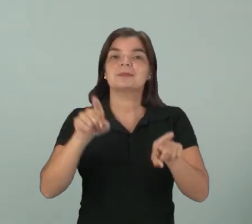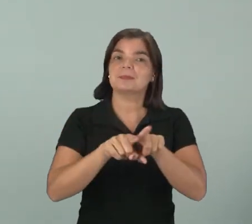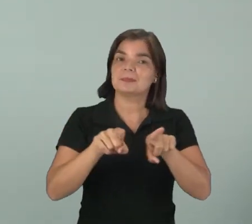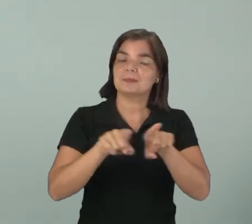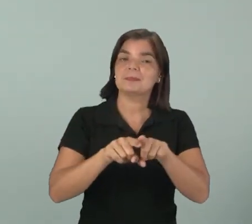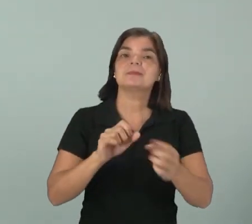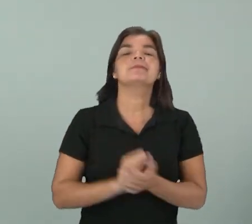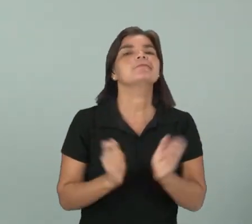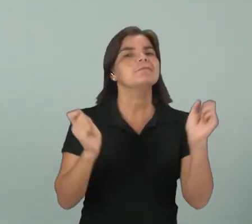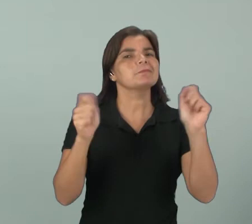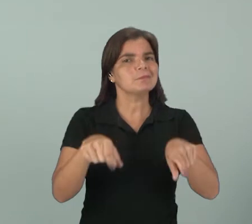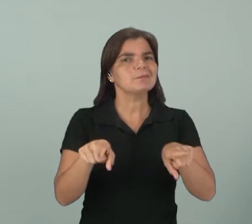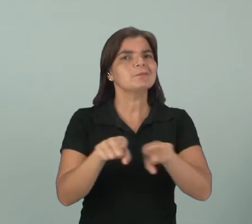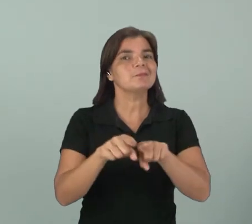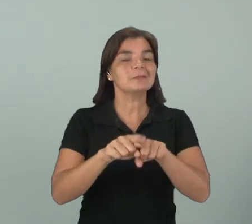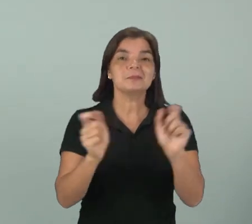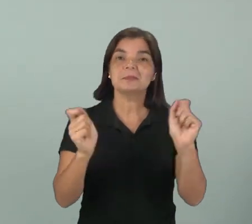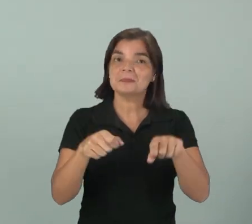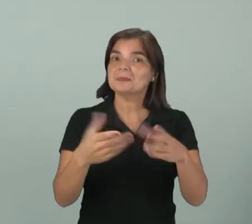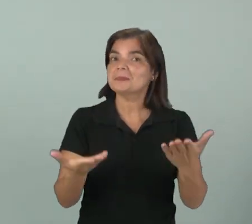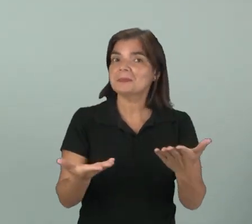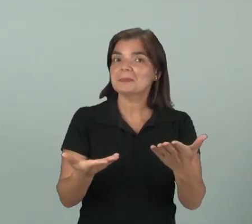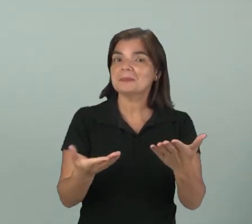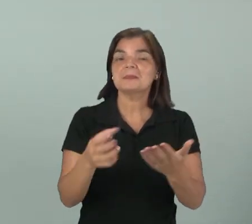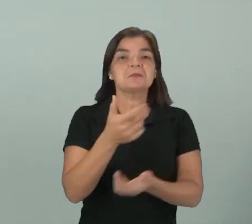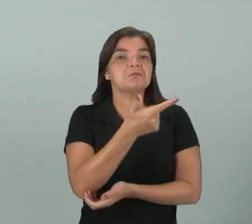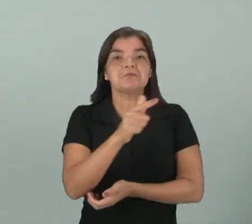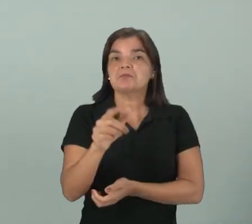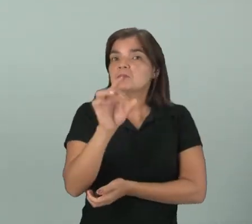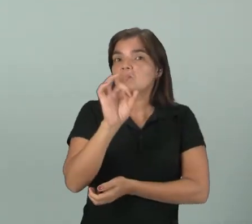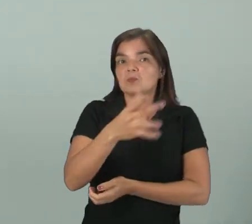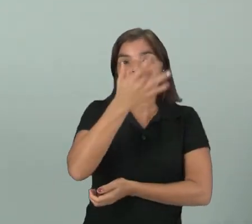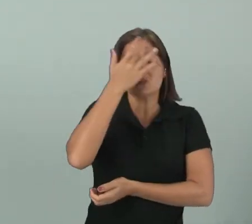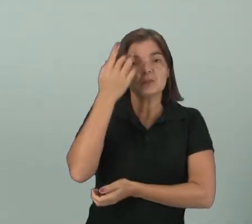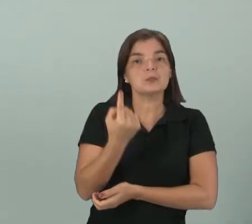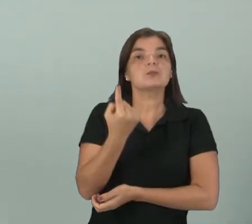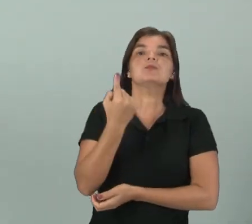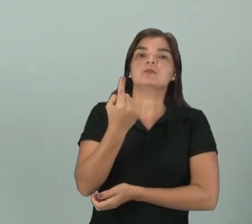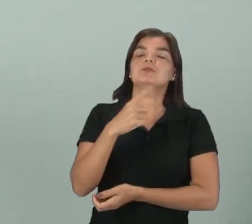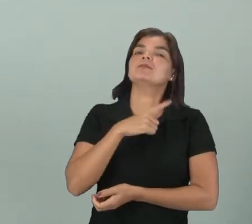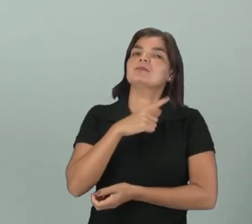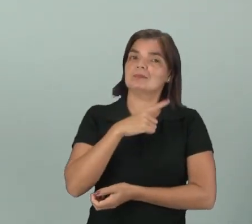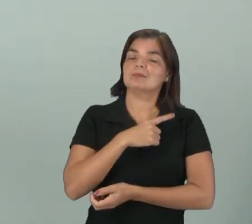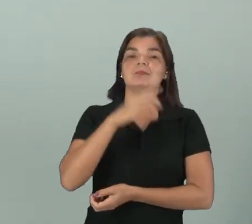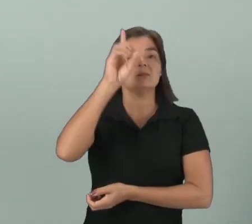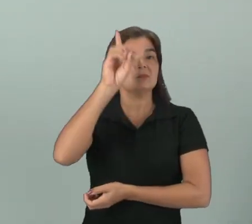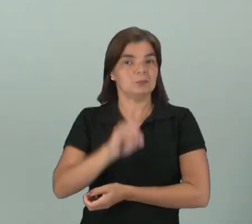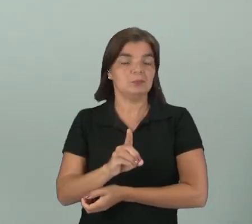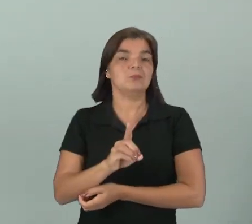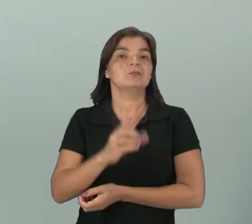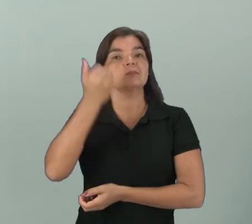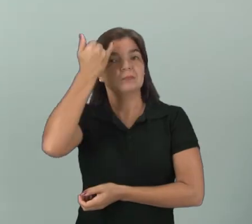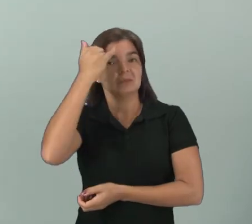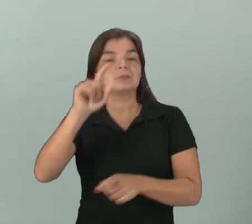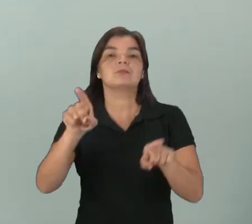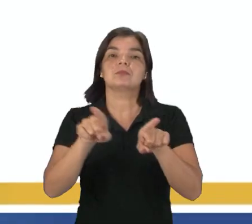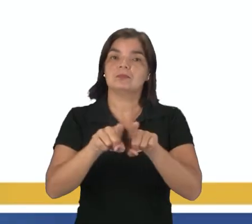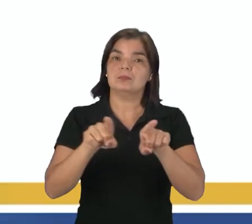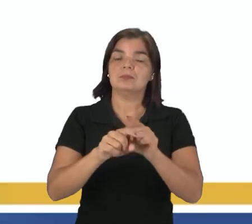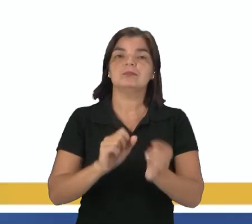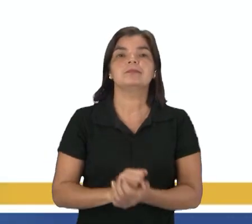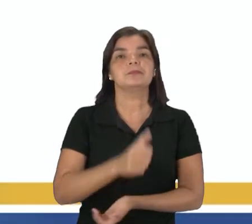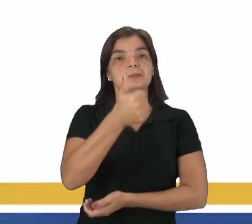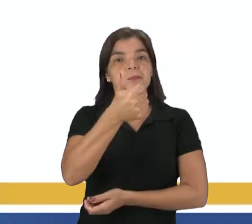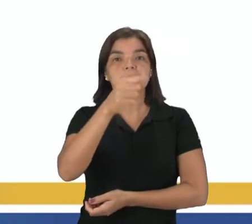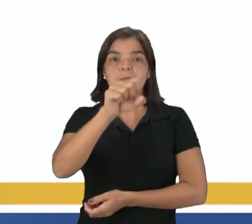verdade, desculpa, ela pudesse ser disponibilizada. Ela não tinha apenas uma pessoa que detinha, por exemplo, os direitos autorais da criação. E